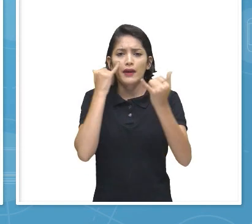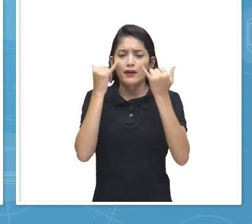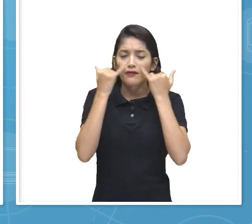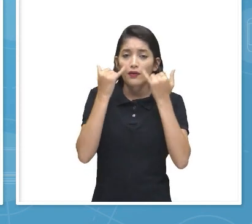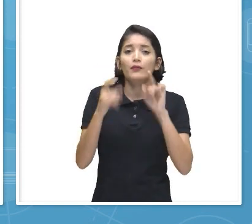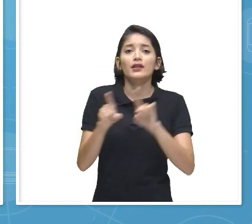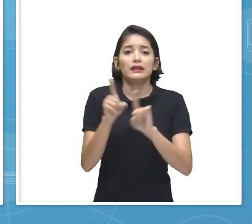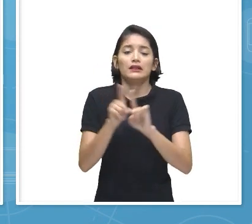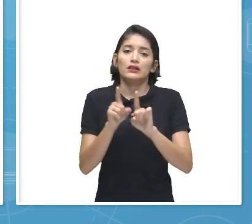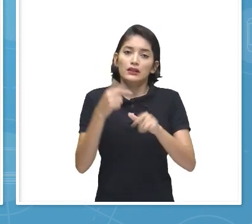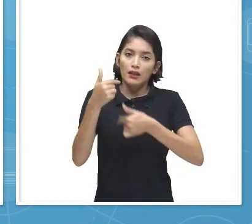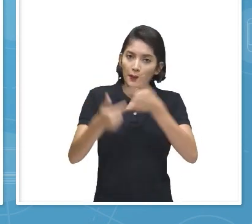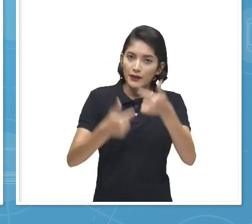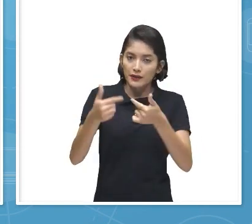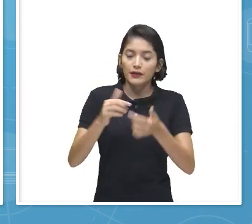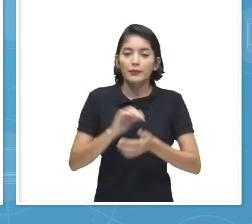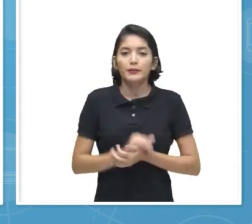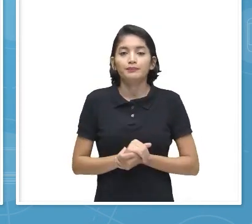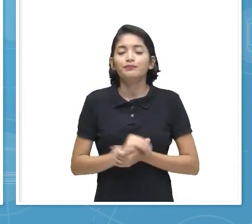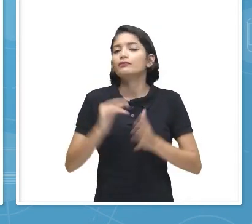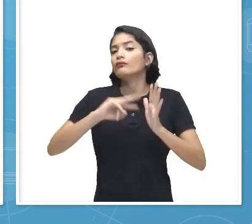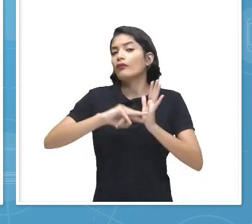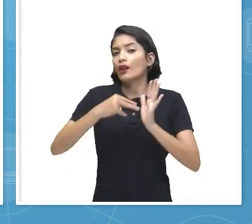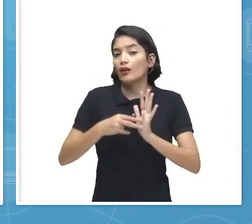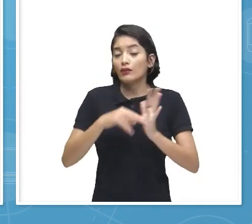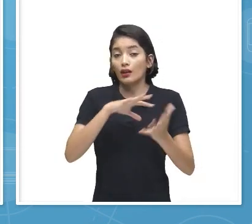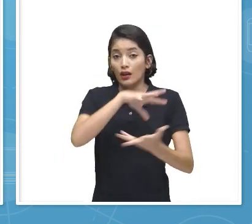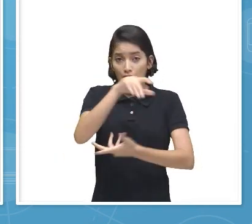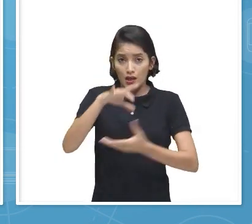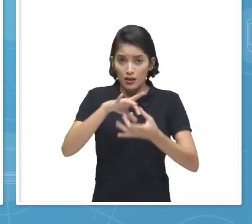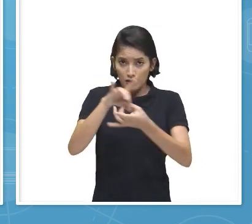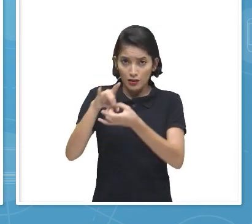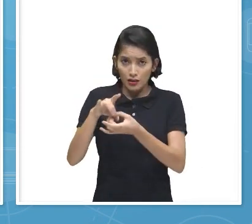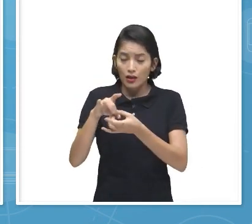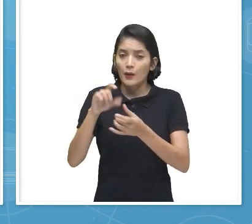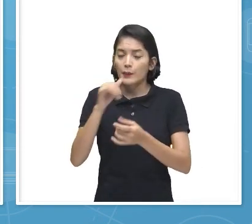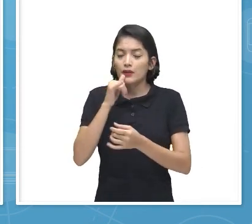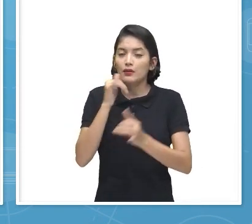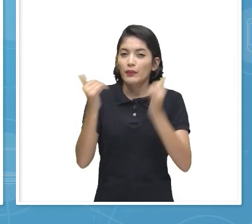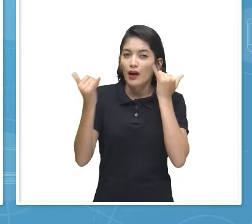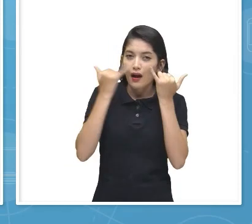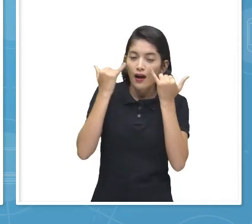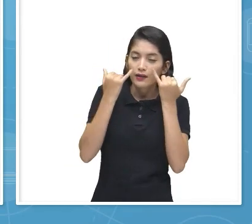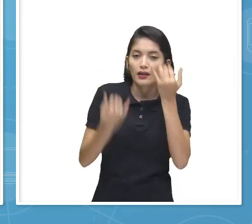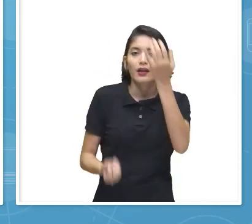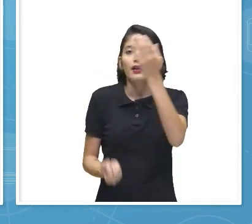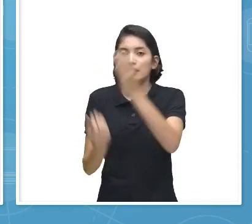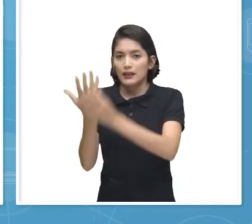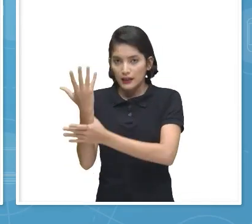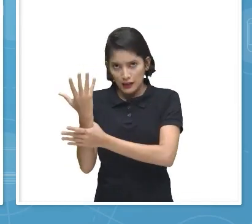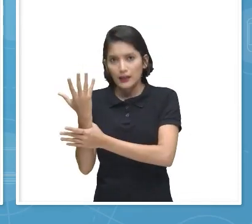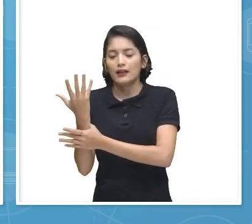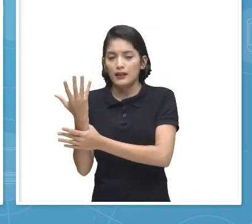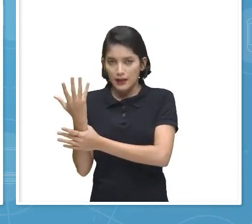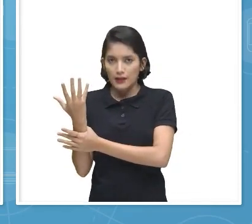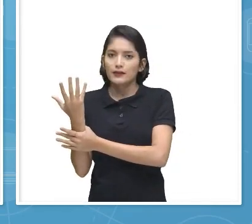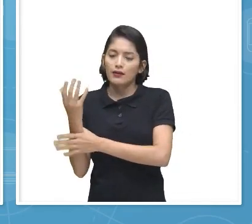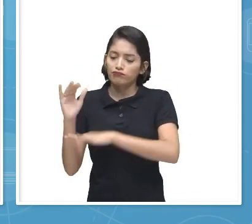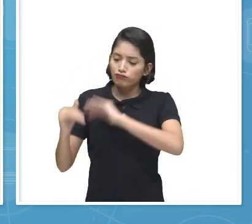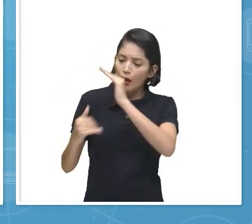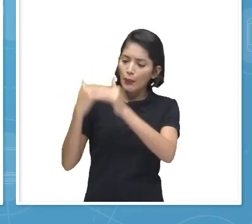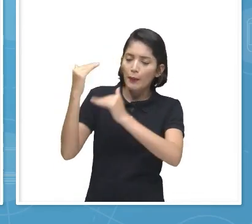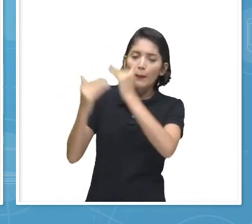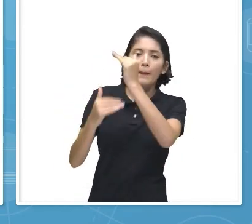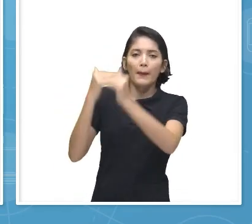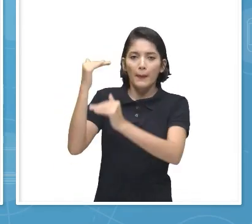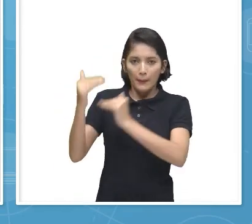e produtivas. Ou seja, a globalização permitiu que a gente possa, através da internet, criação, também a vinda do desenvolvimento